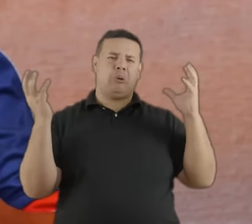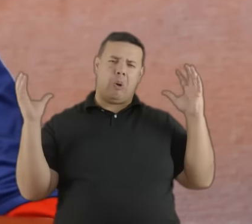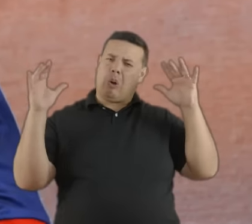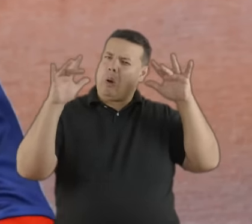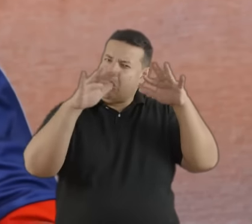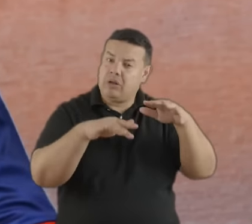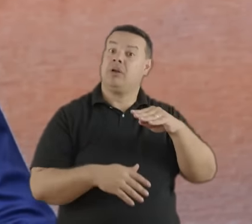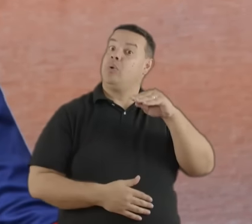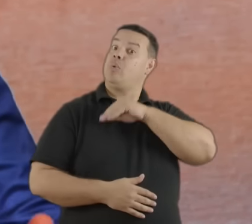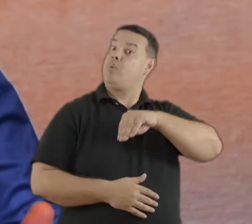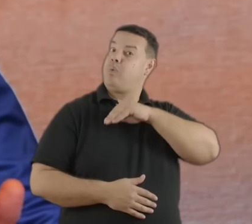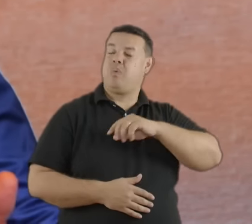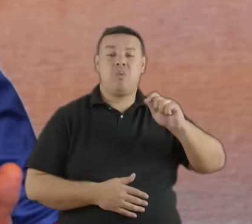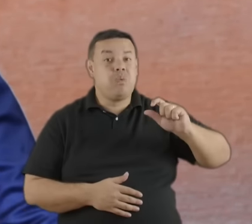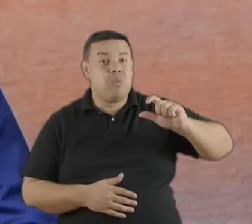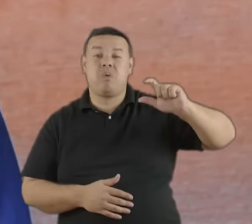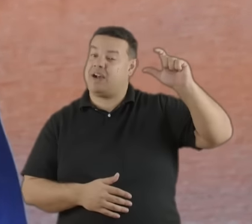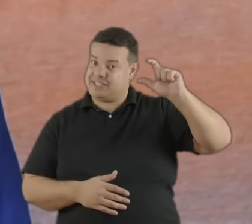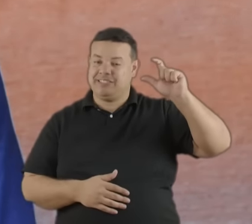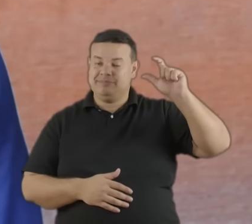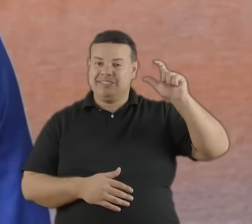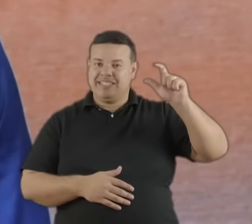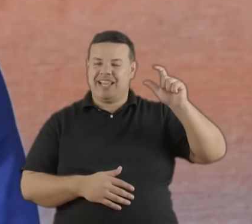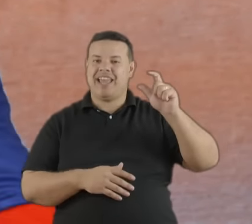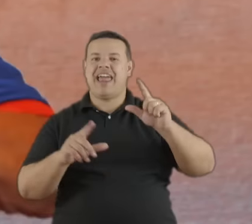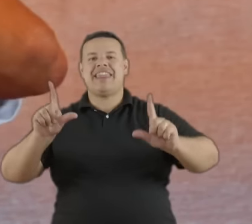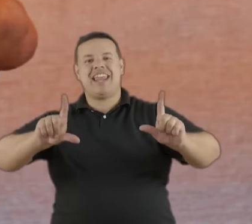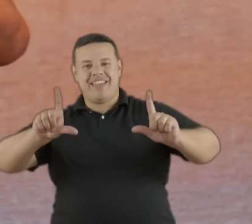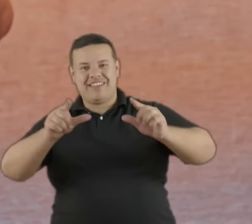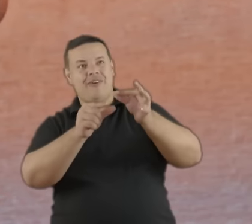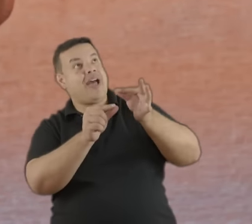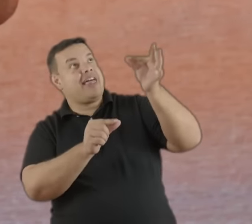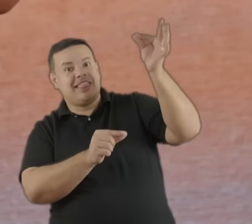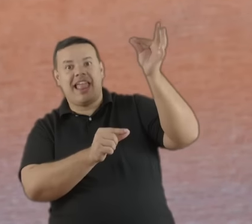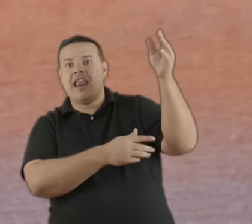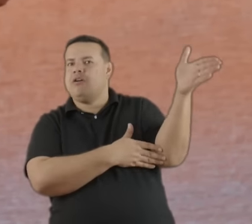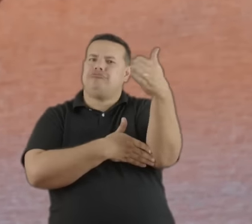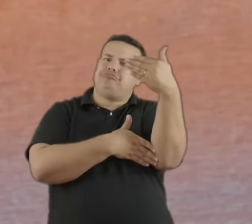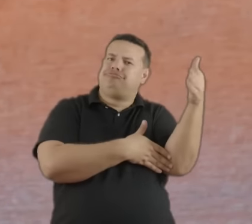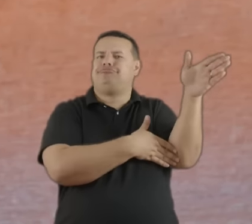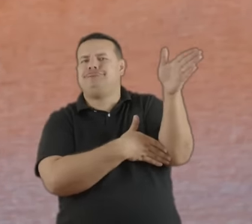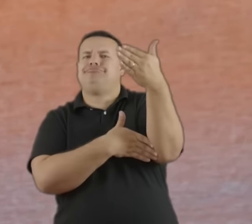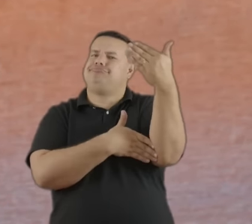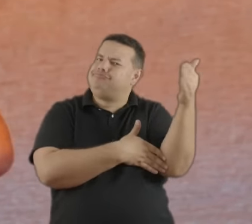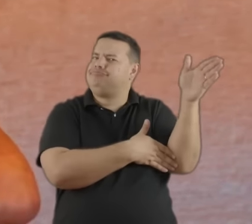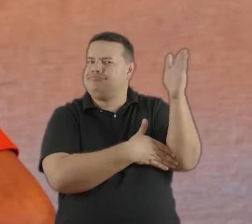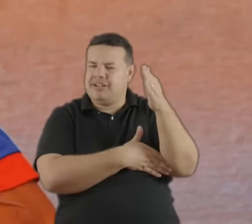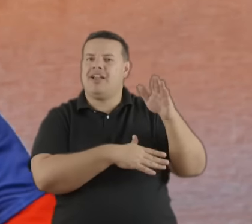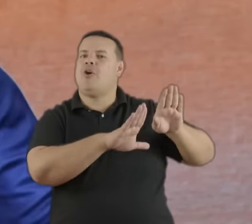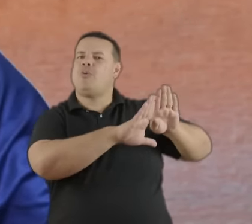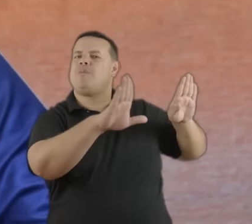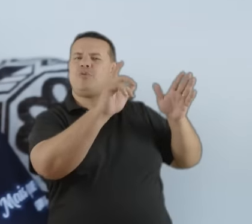As antenas de televisão cheias, os muros pichados. Quem chegasse em Itabaiana tem escrito, Itabaiana, a capital sergipana do